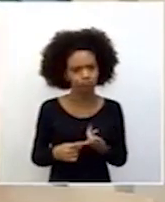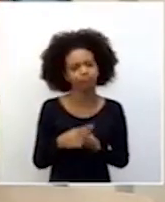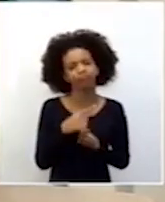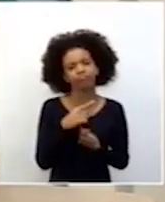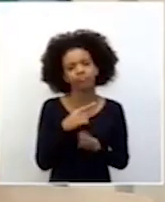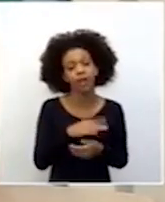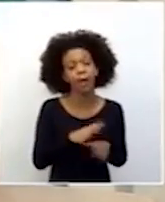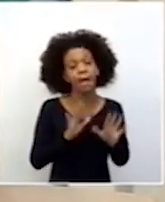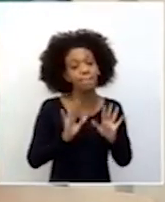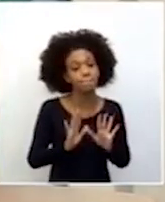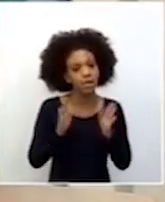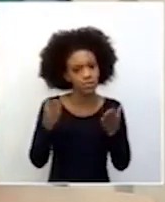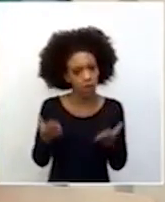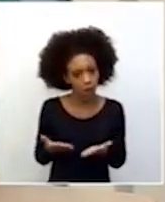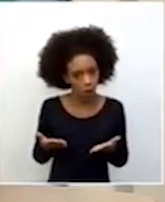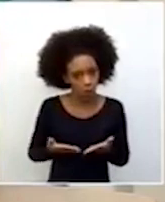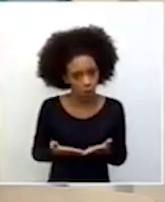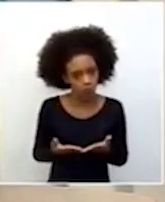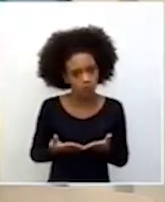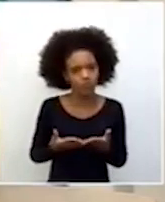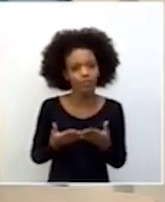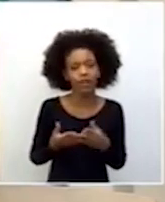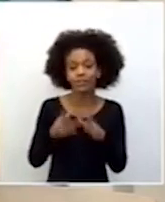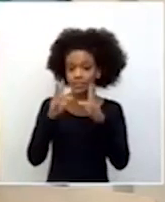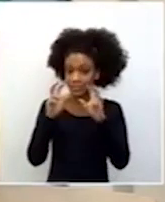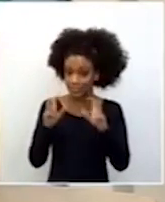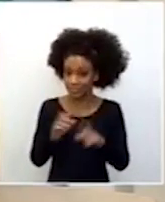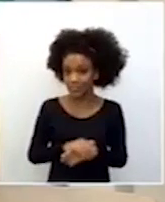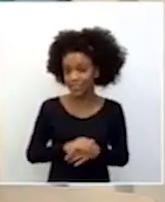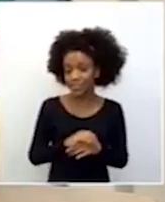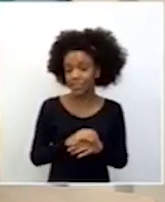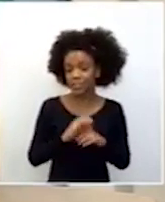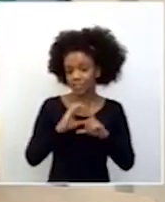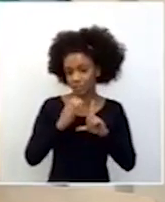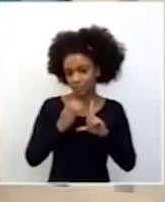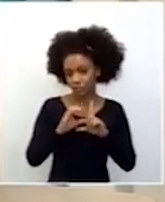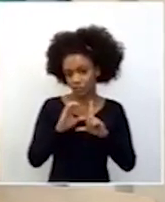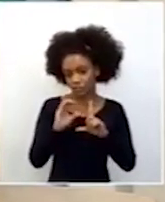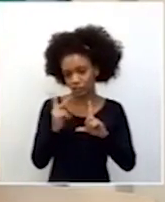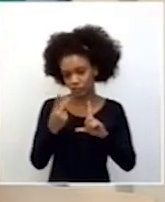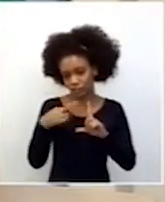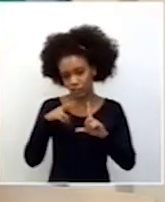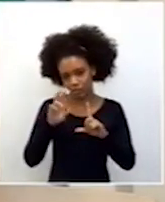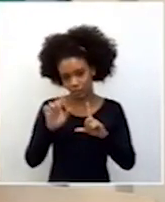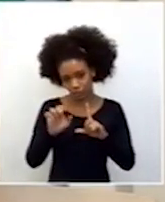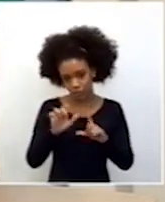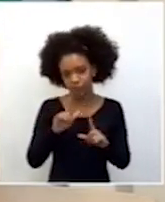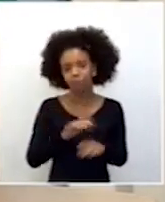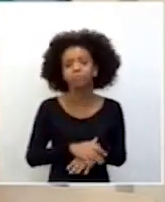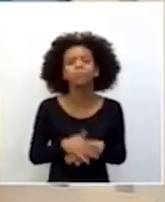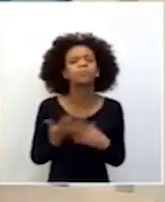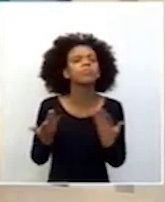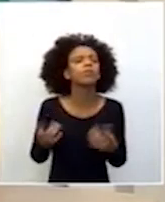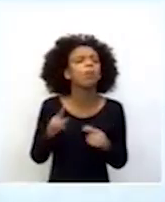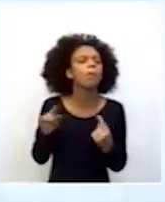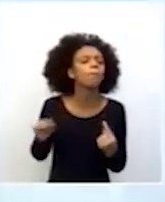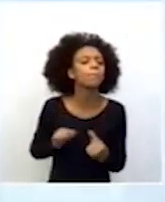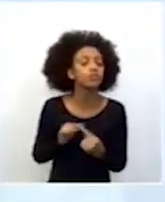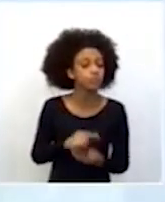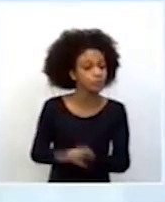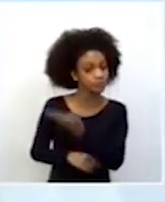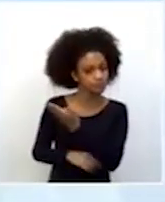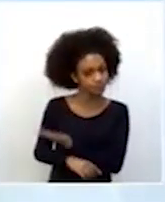tipos. Hoje, especificamente, a gente vai tratar das charges. Quais são os objetivos da aula de hoje? Estão aí na